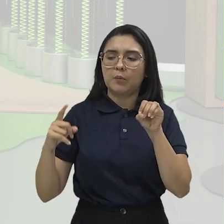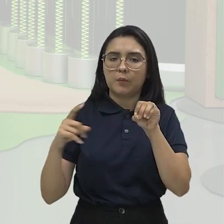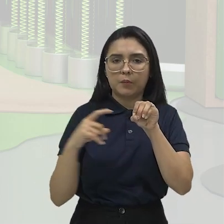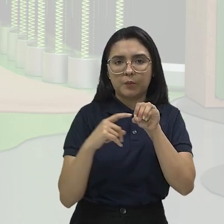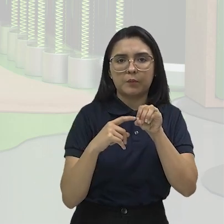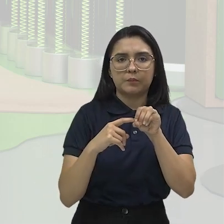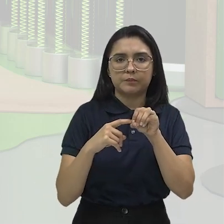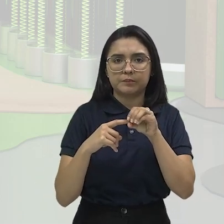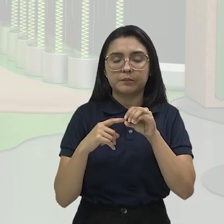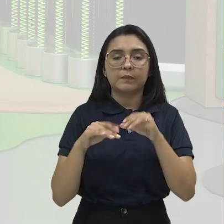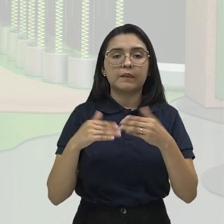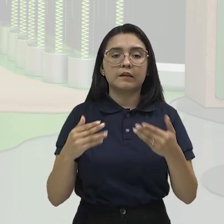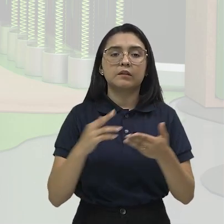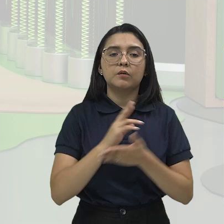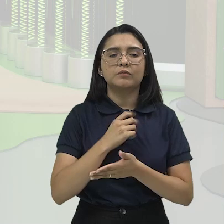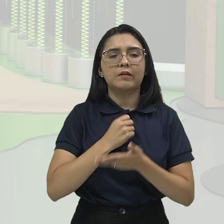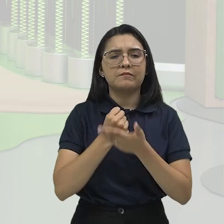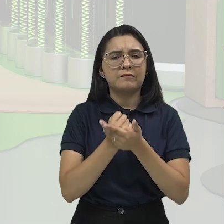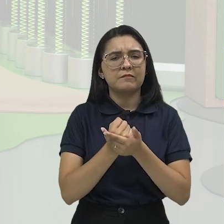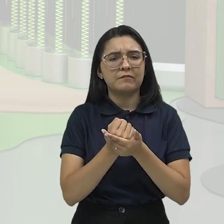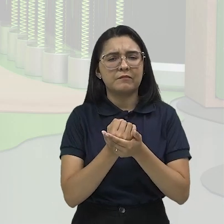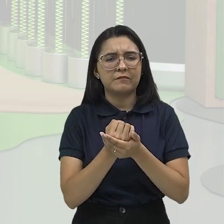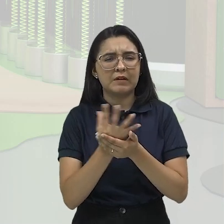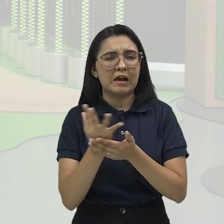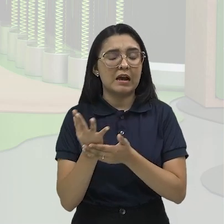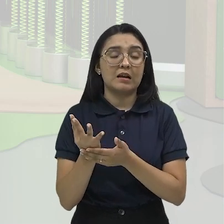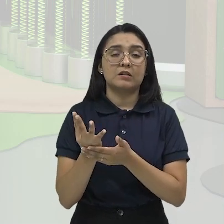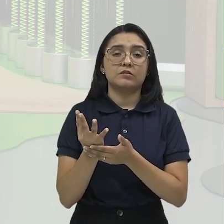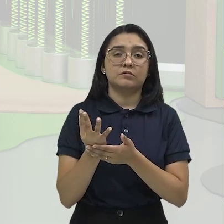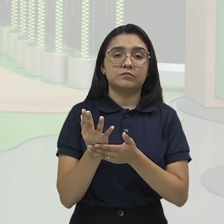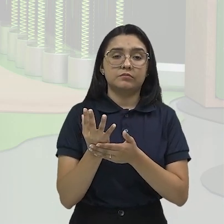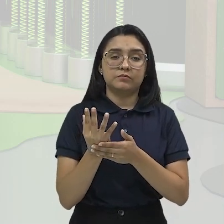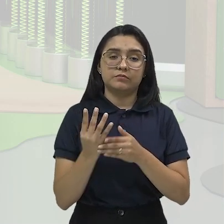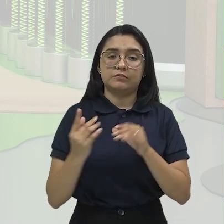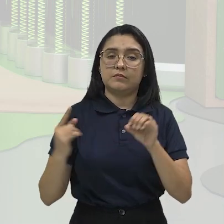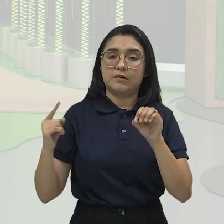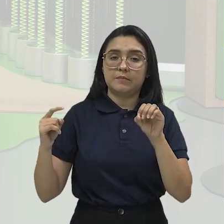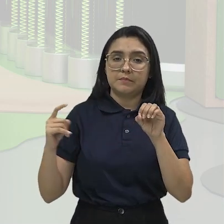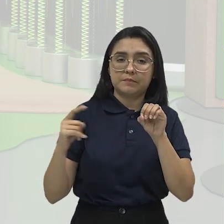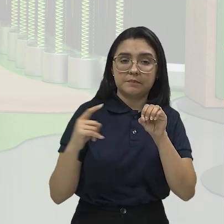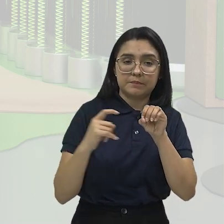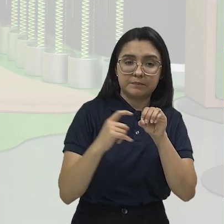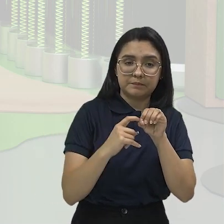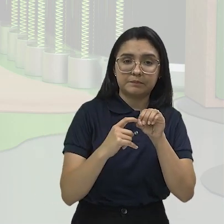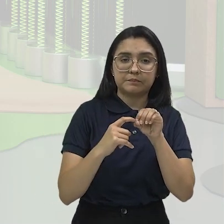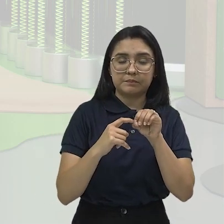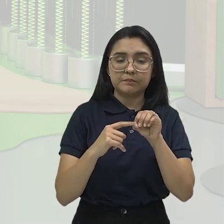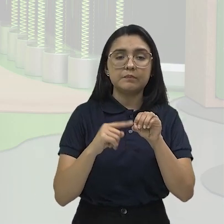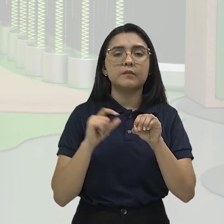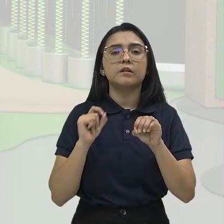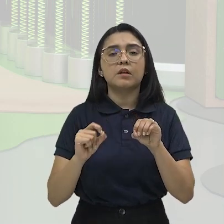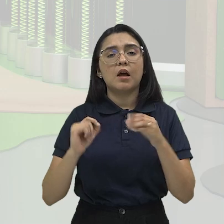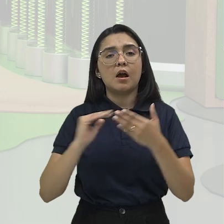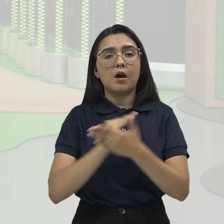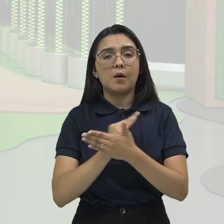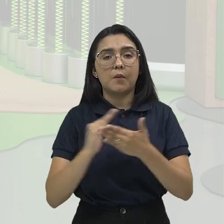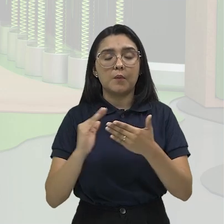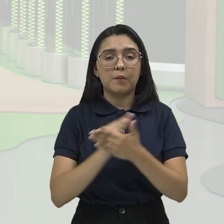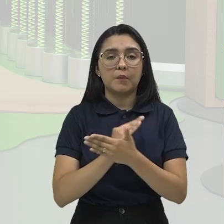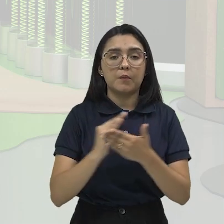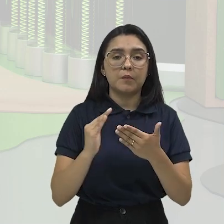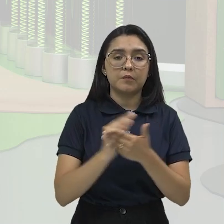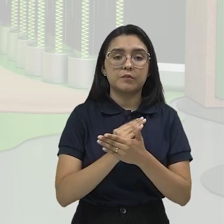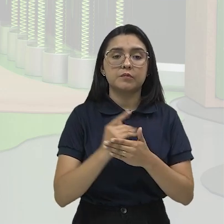Como vários espermatozoides, né, centenas deles chegam até essa cavidade uterina, alguns deles